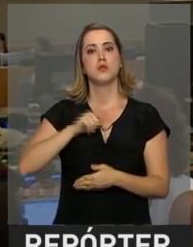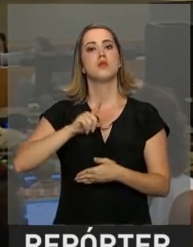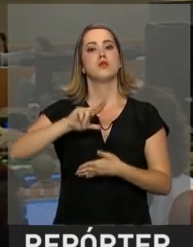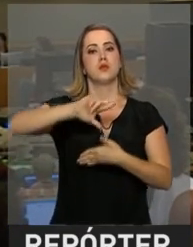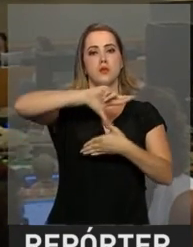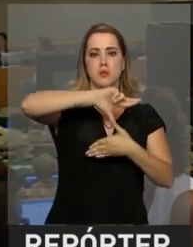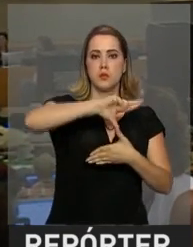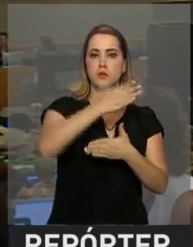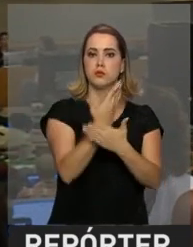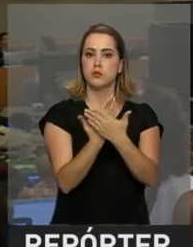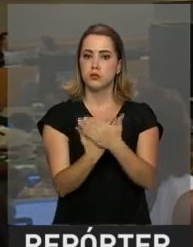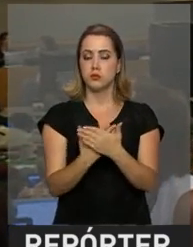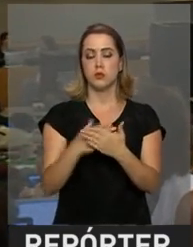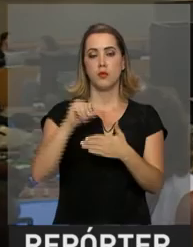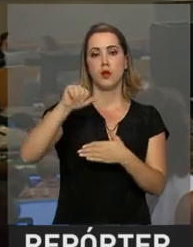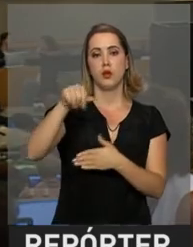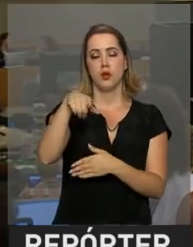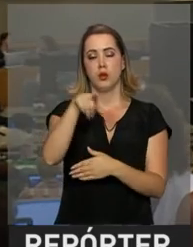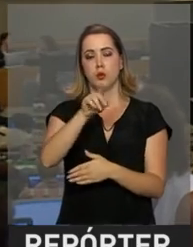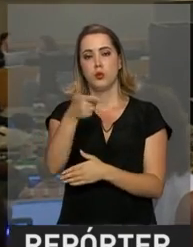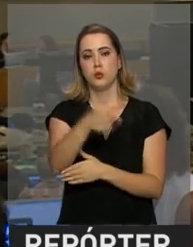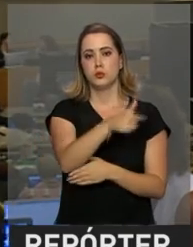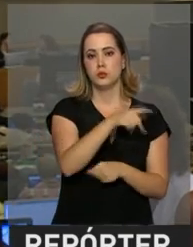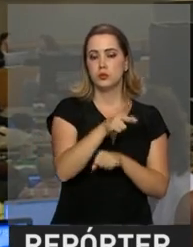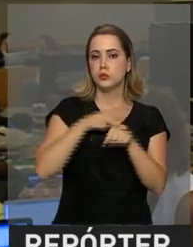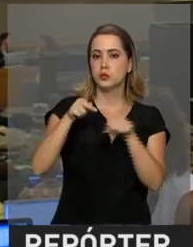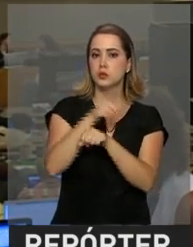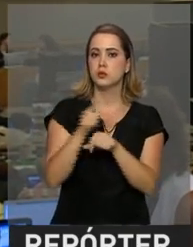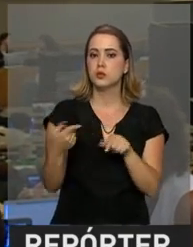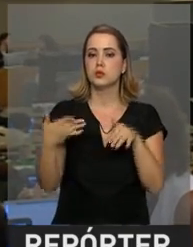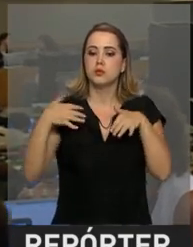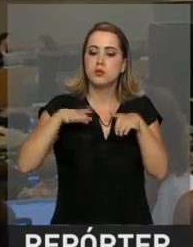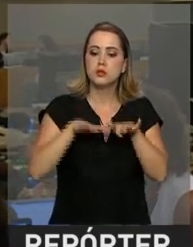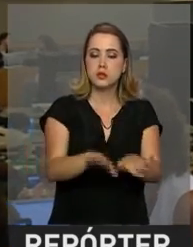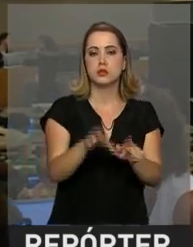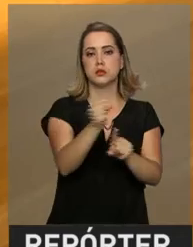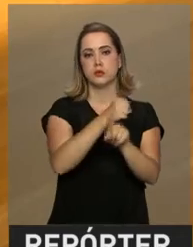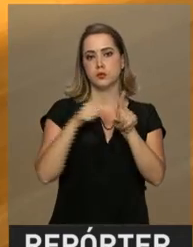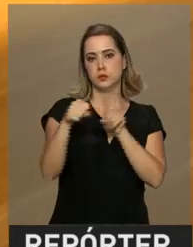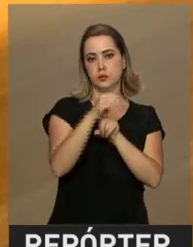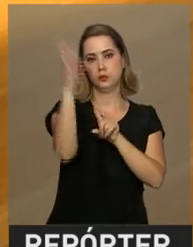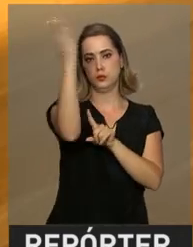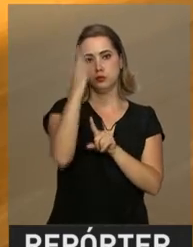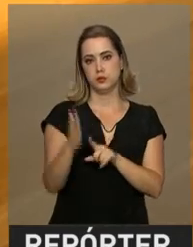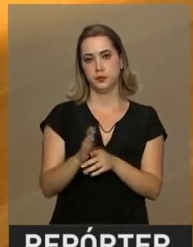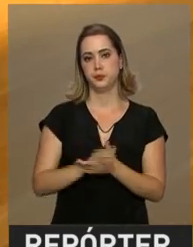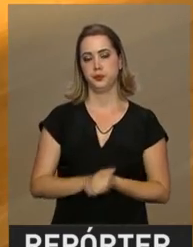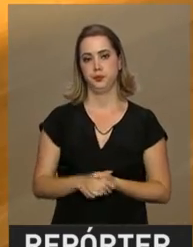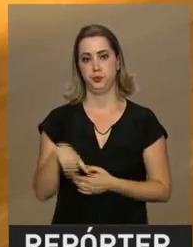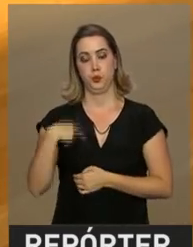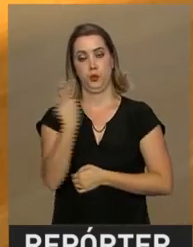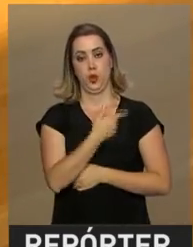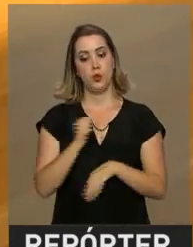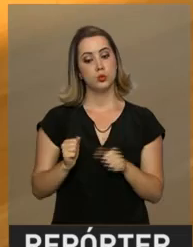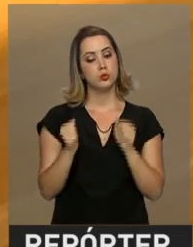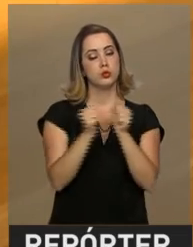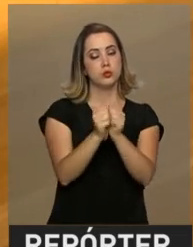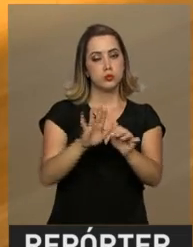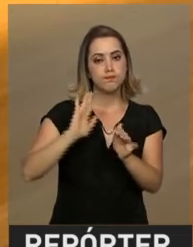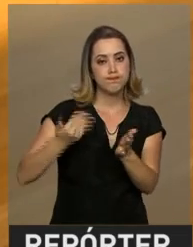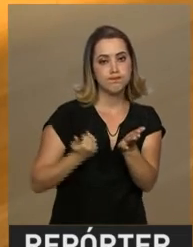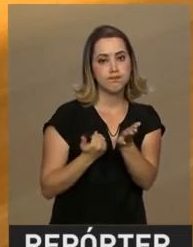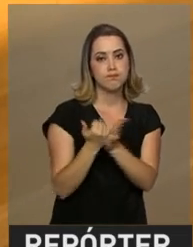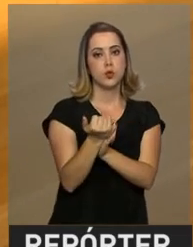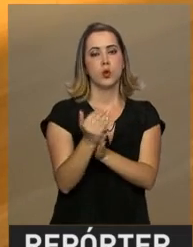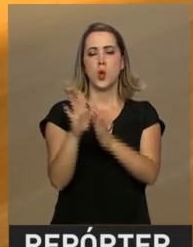américa latina além de integrar os refugiados na sociedade brasileira estamos engajados iniciativas de